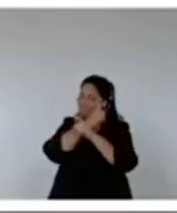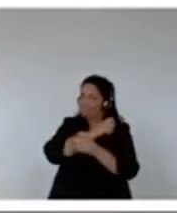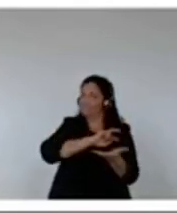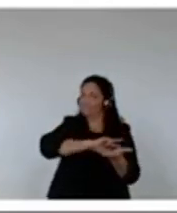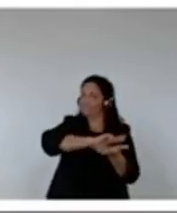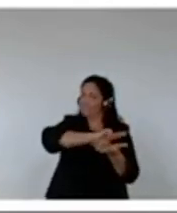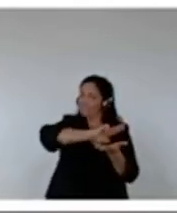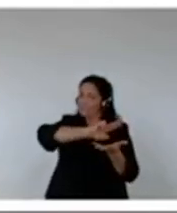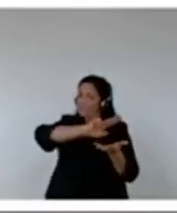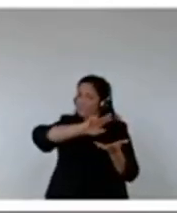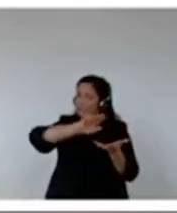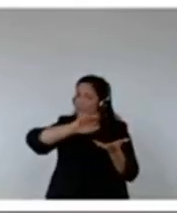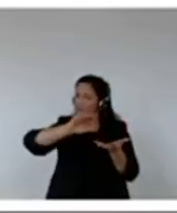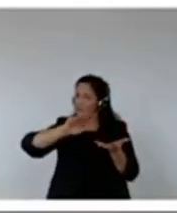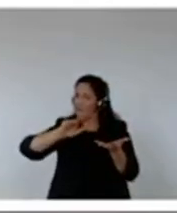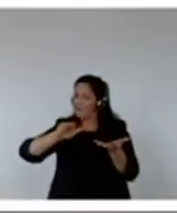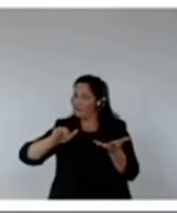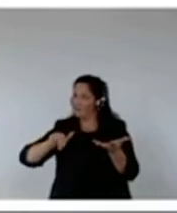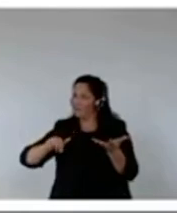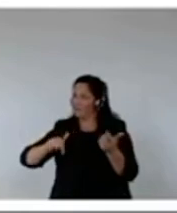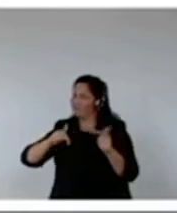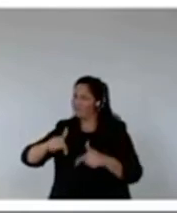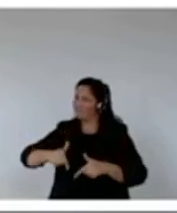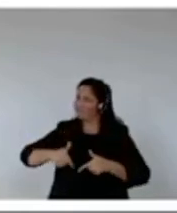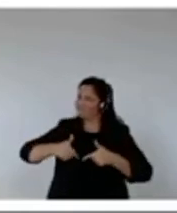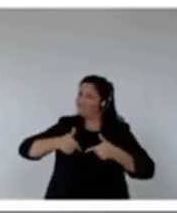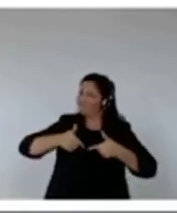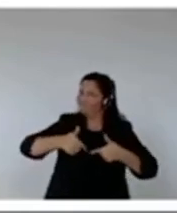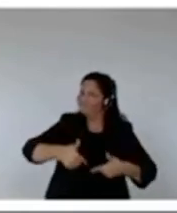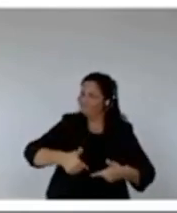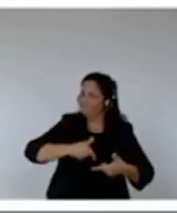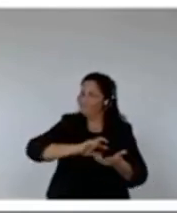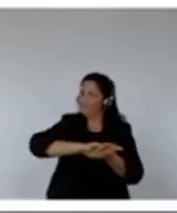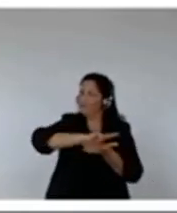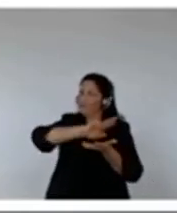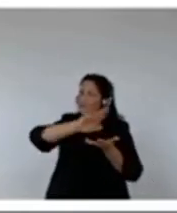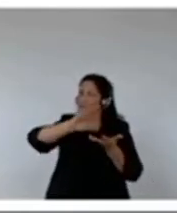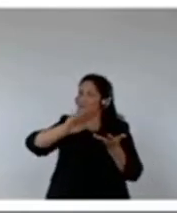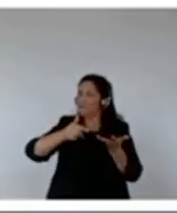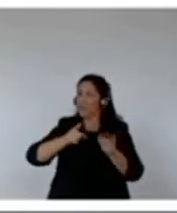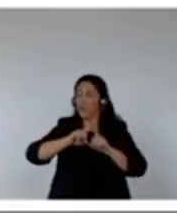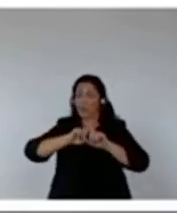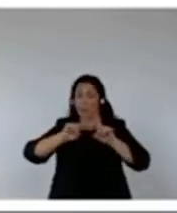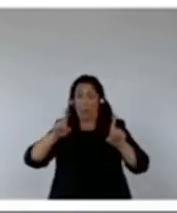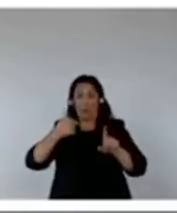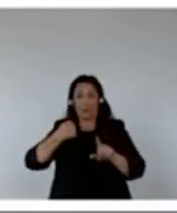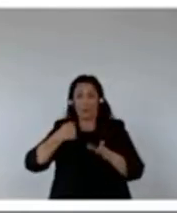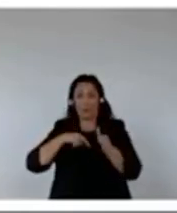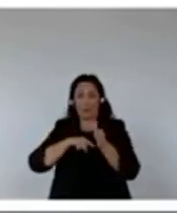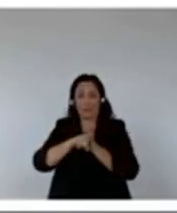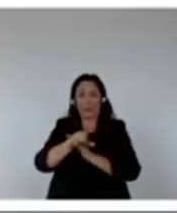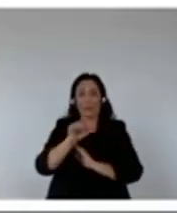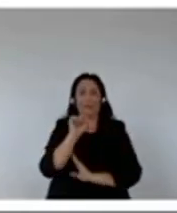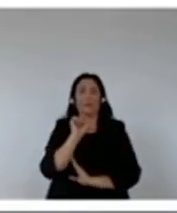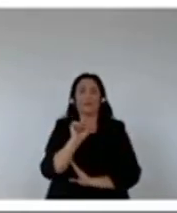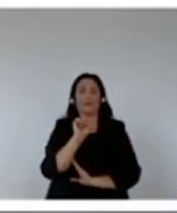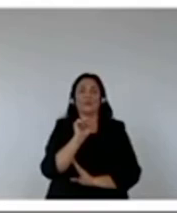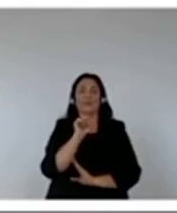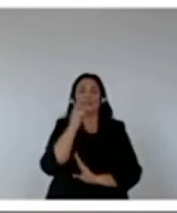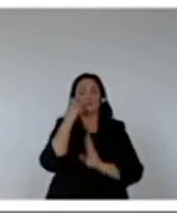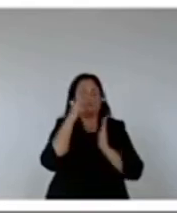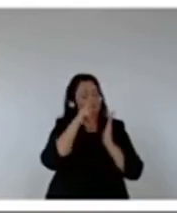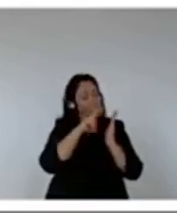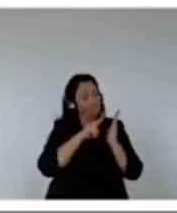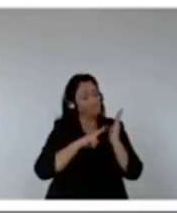né? Muitos enfrentamentos que nós tivemos. Mas a pergunta é o seguinte, quando a gente olha esses dados,